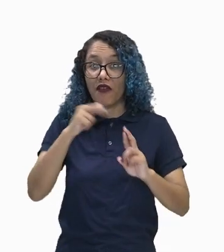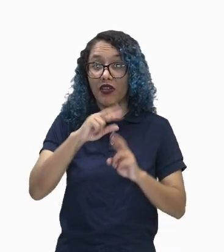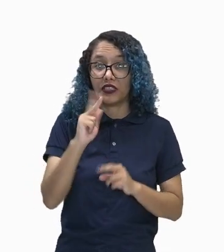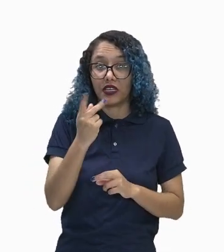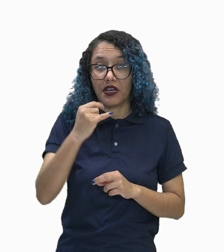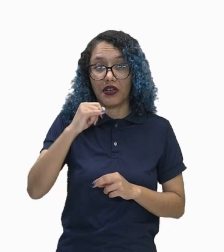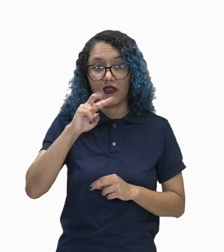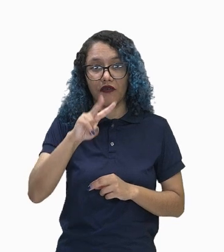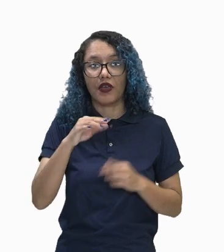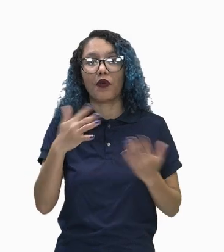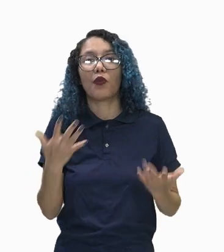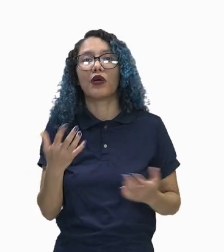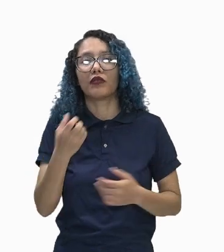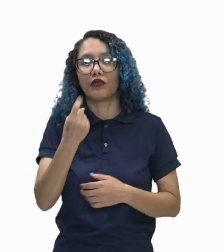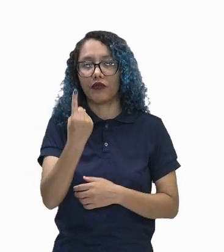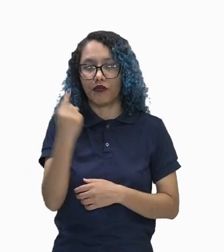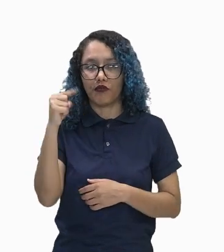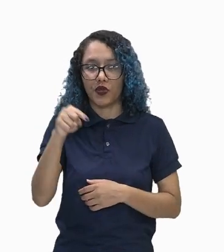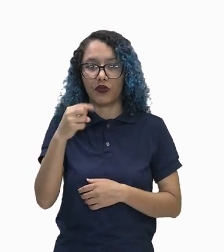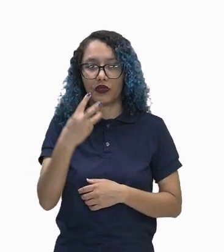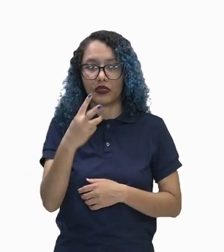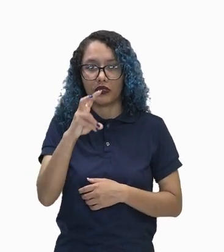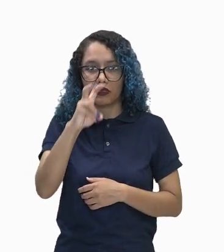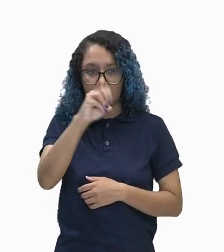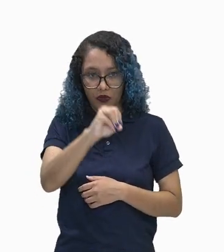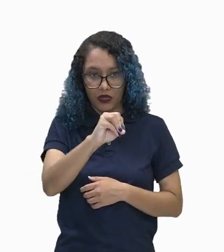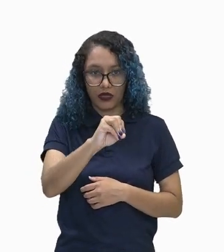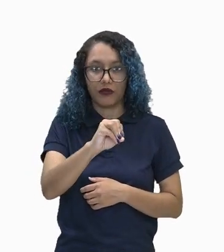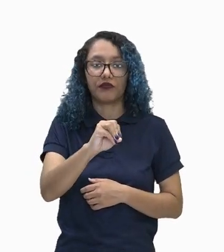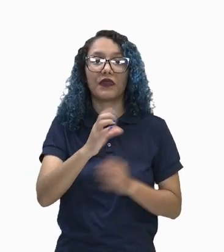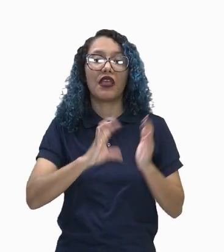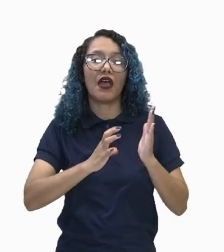1.350 casos de HIV e